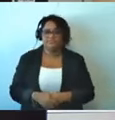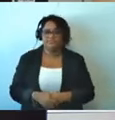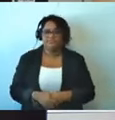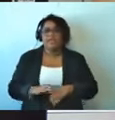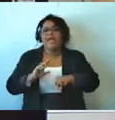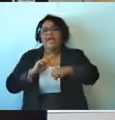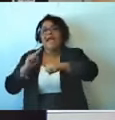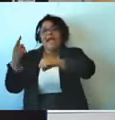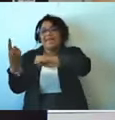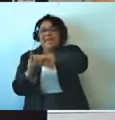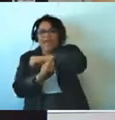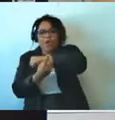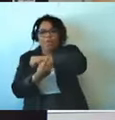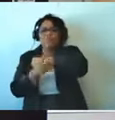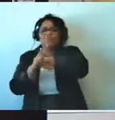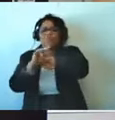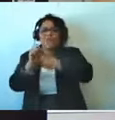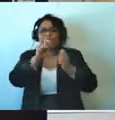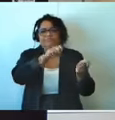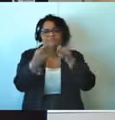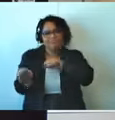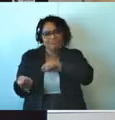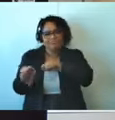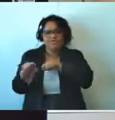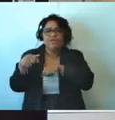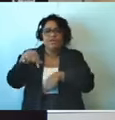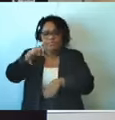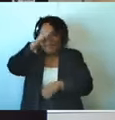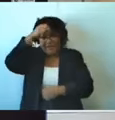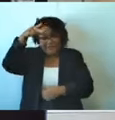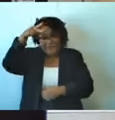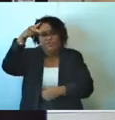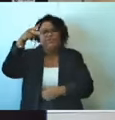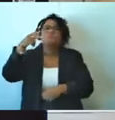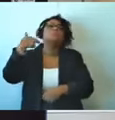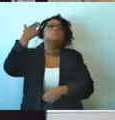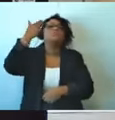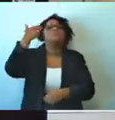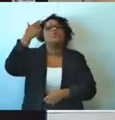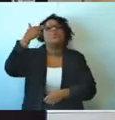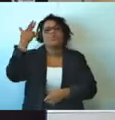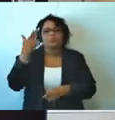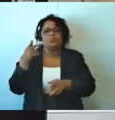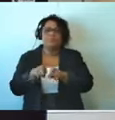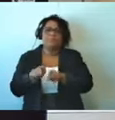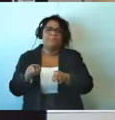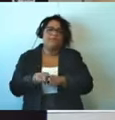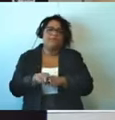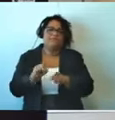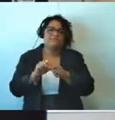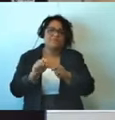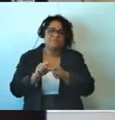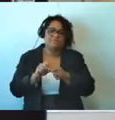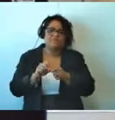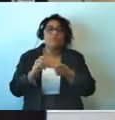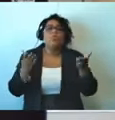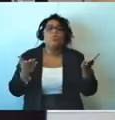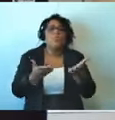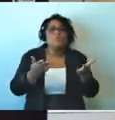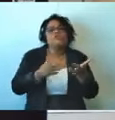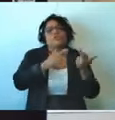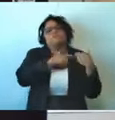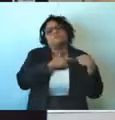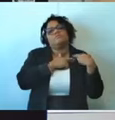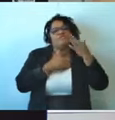previsto uma motofaixa. Né? O anel hoje não pode, está sob jurisdição federal e não é tido como uma via